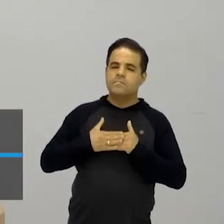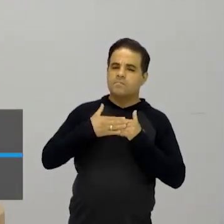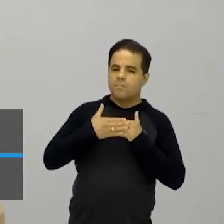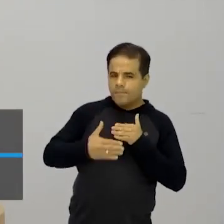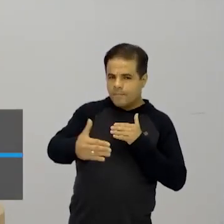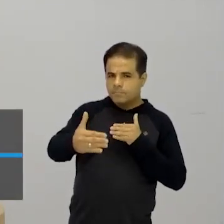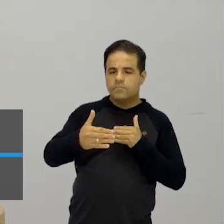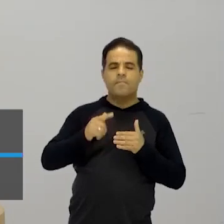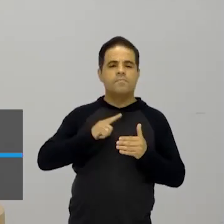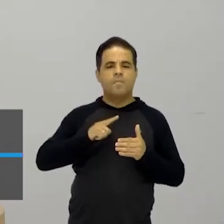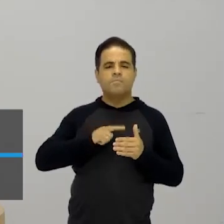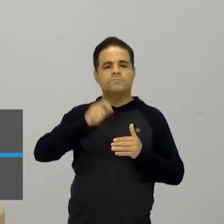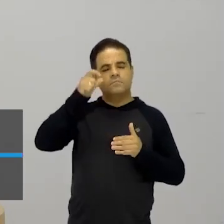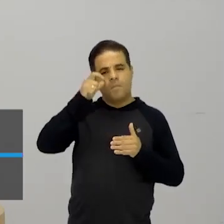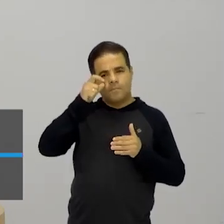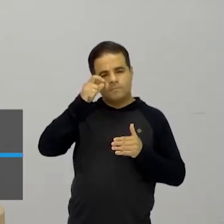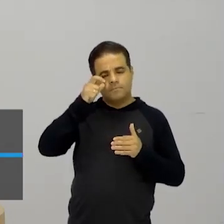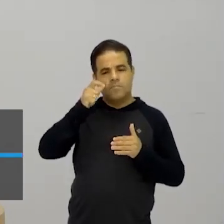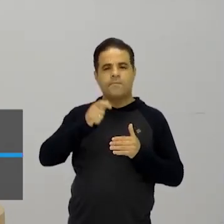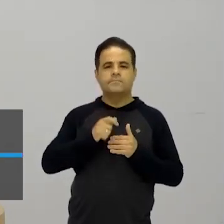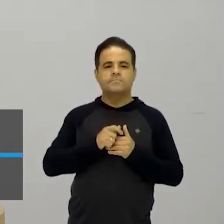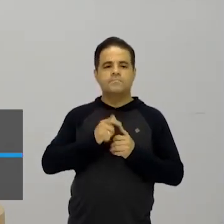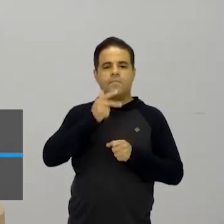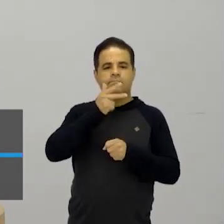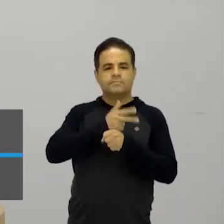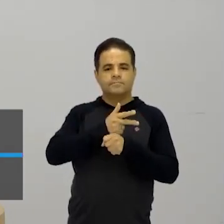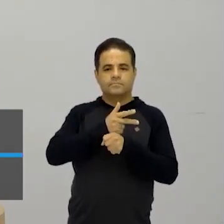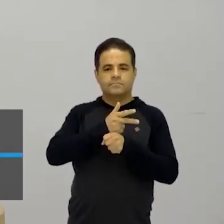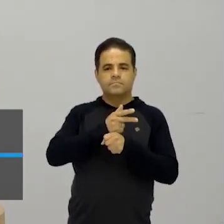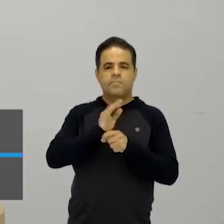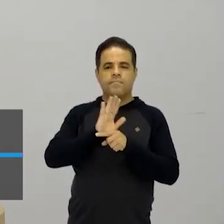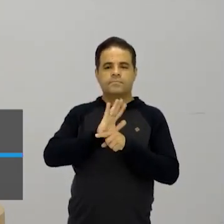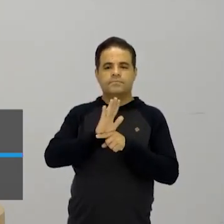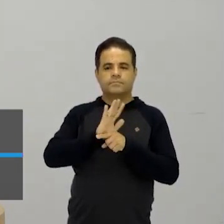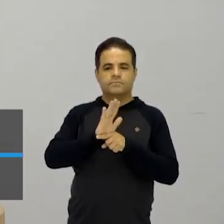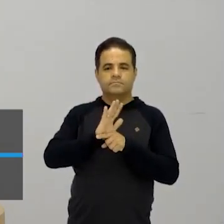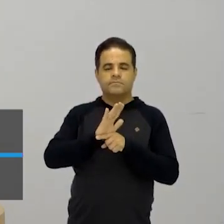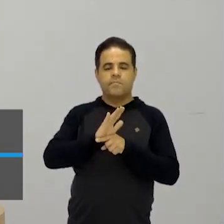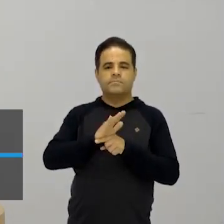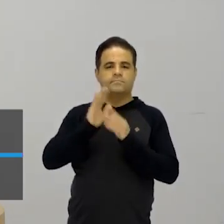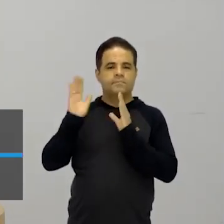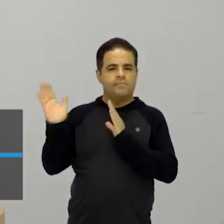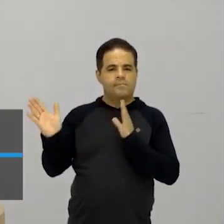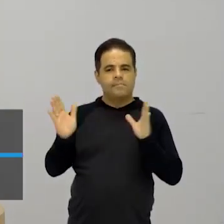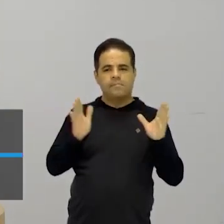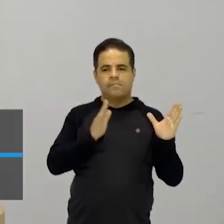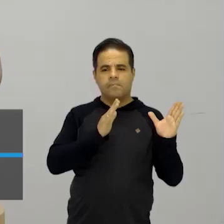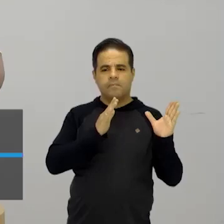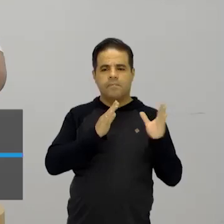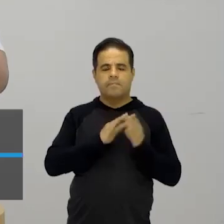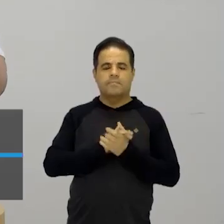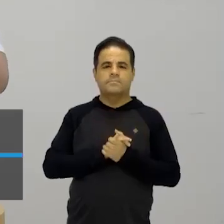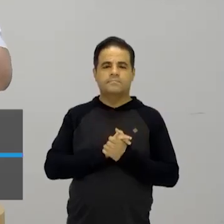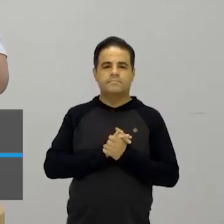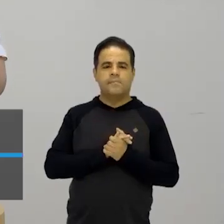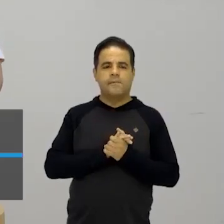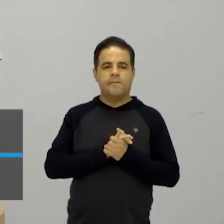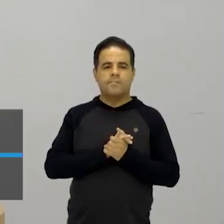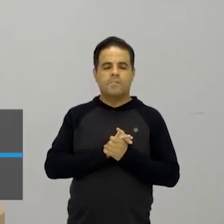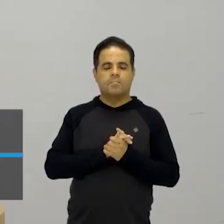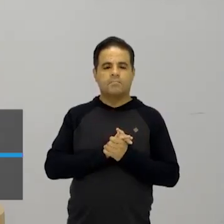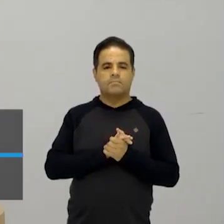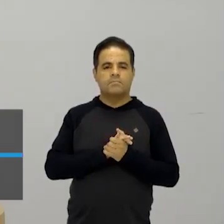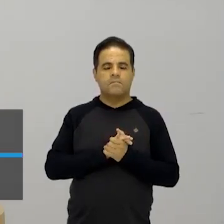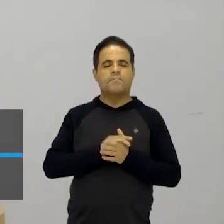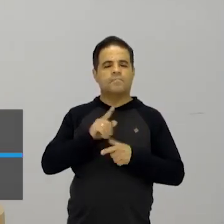frente, porque agora a gente vai assistir a um videozinho, ok? E antes de assistir ao vídeo, vamos só dar um review,